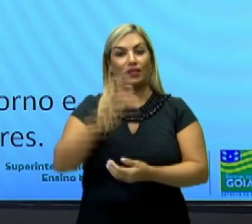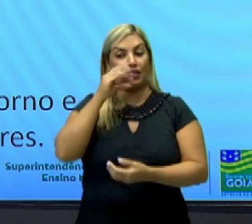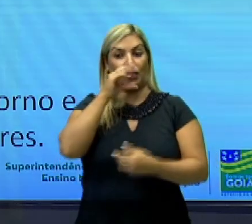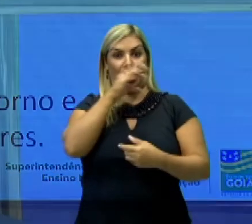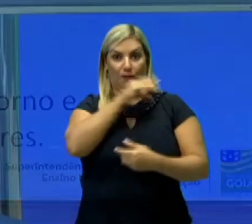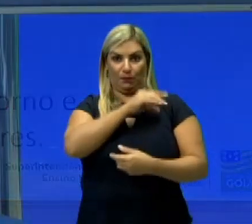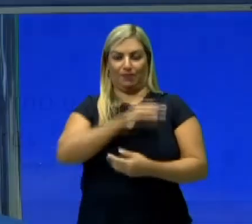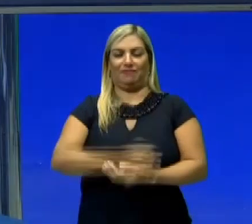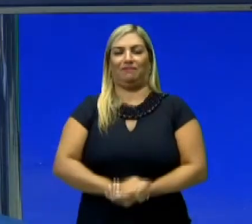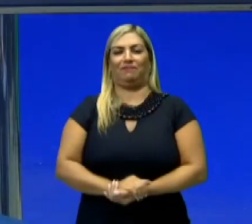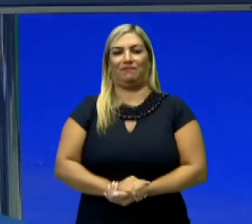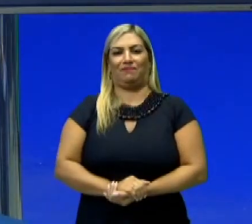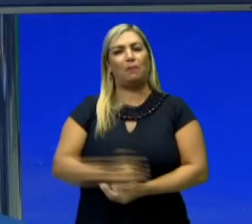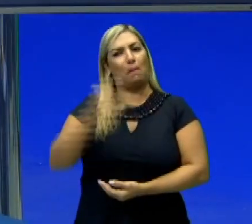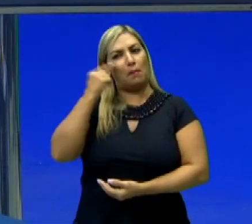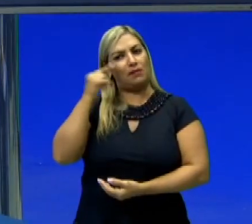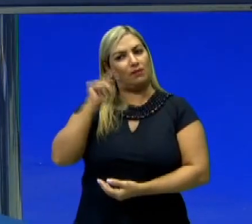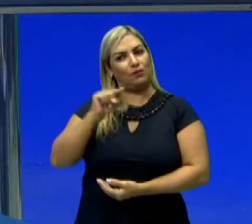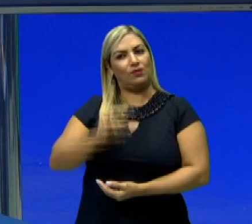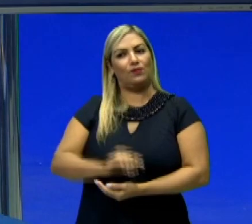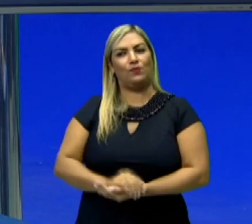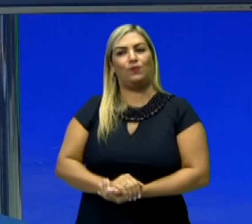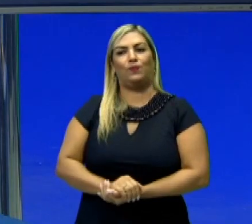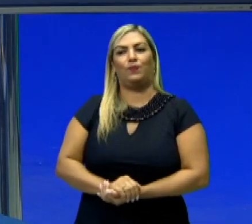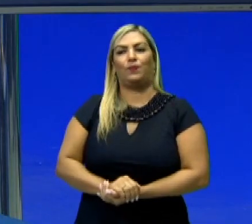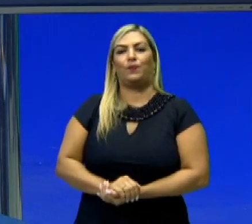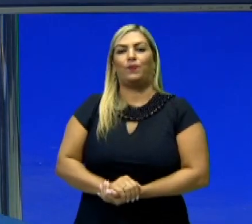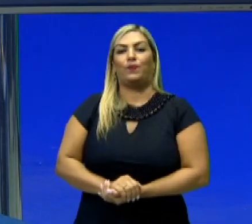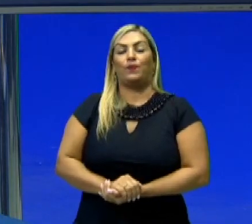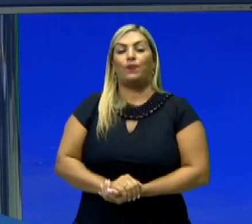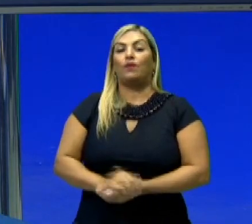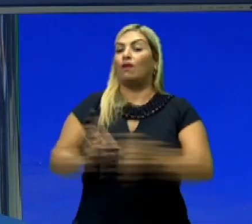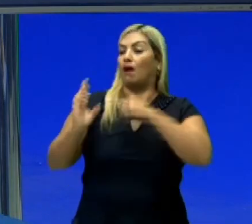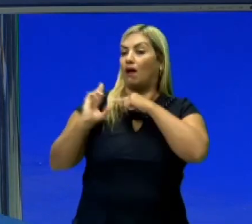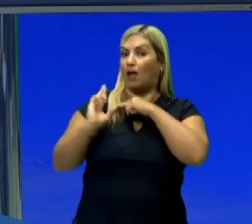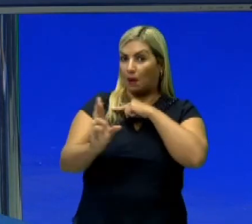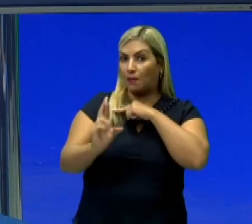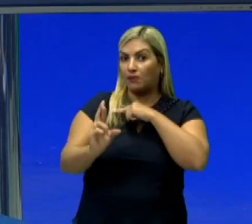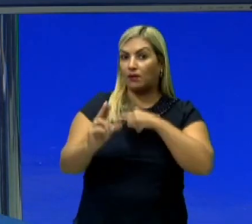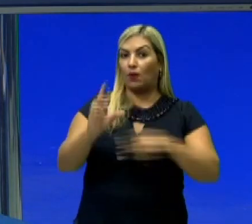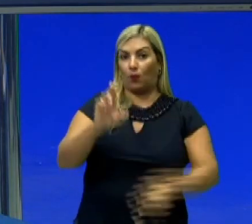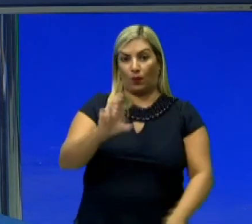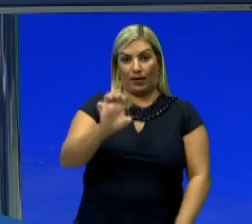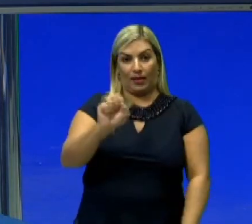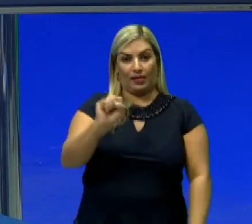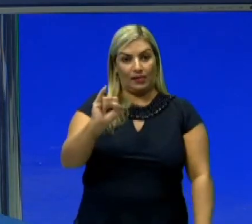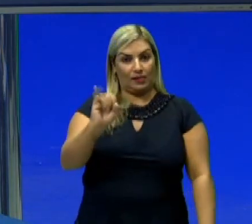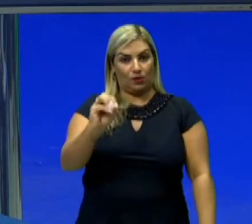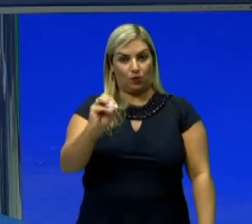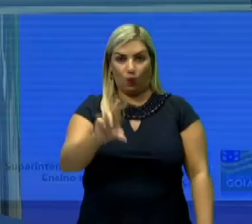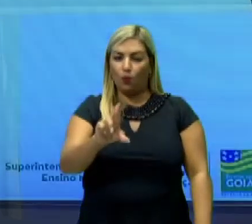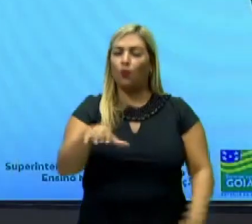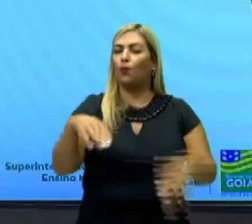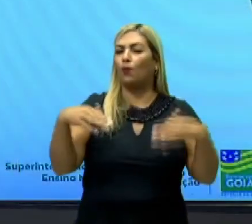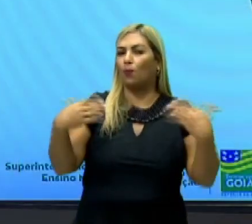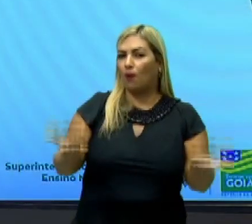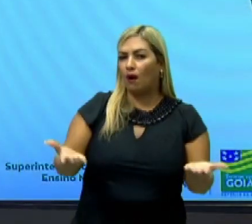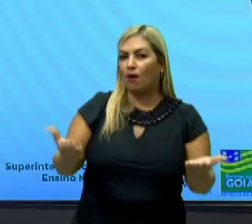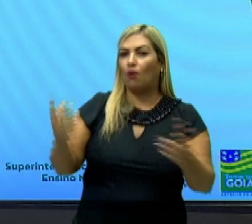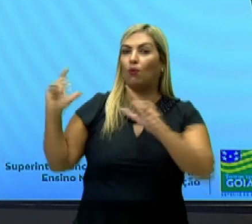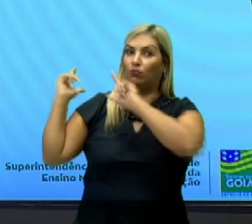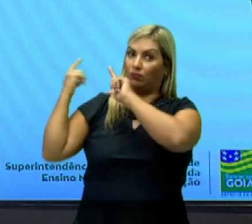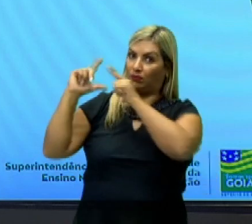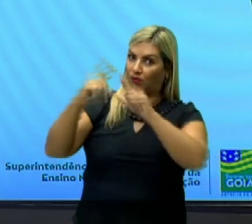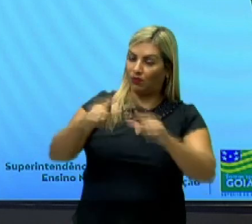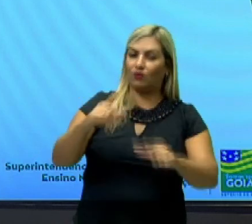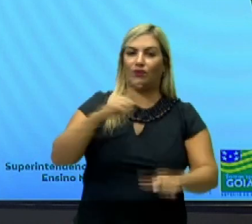térmica, beleza? Pensando sempre nisso. Bem, e a representação do meu resistor vai ser qual? Tradicionalmente, nós